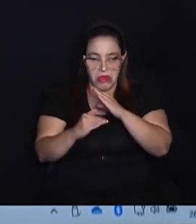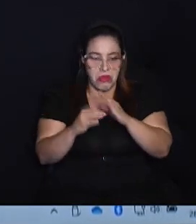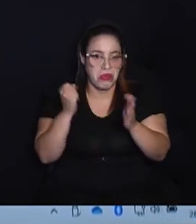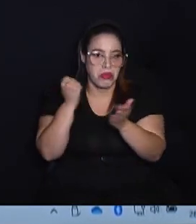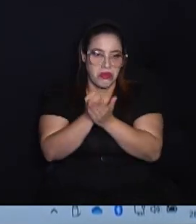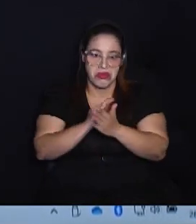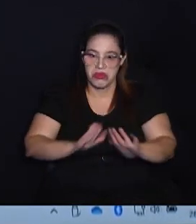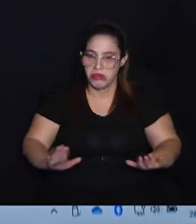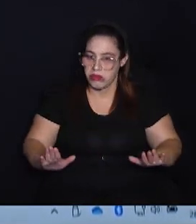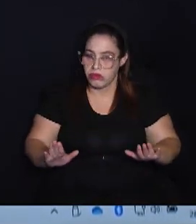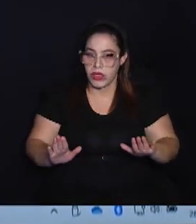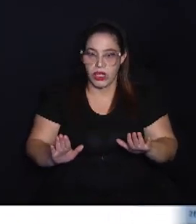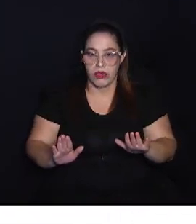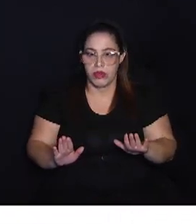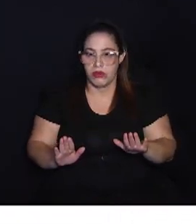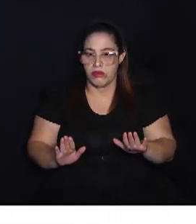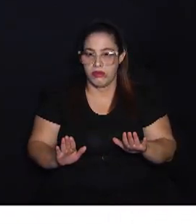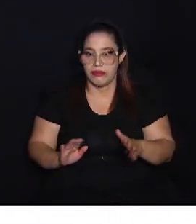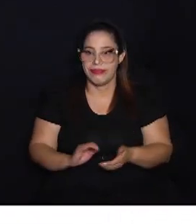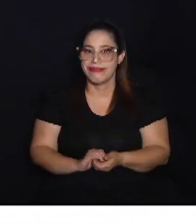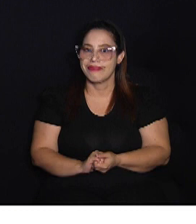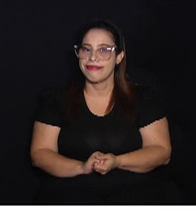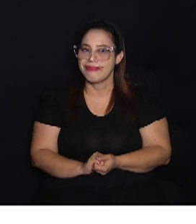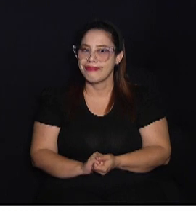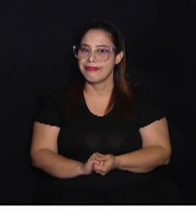ele já faz o encerramento.